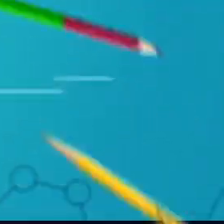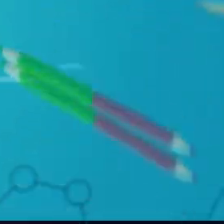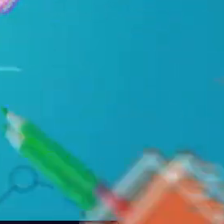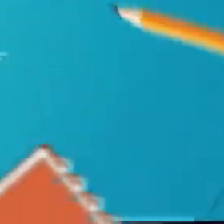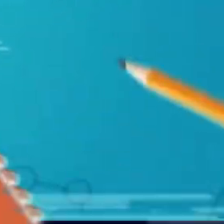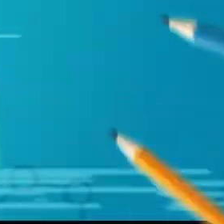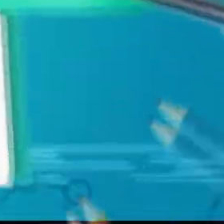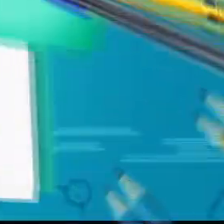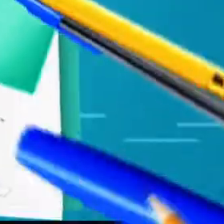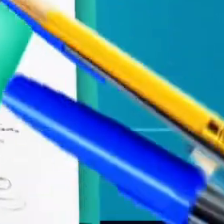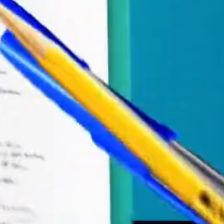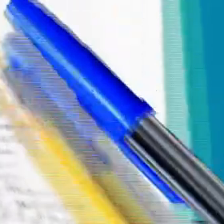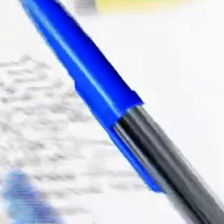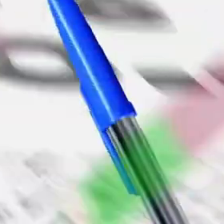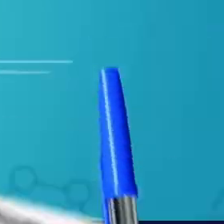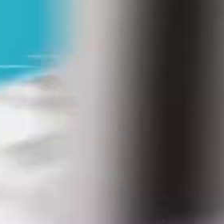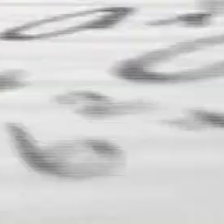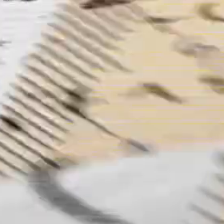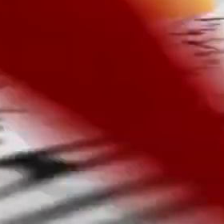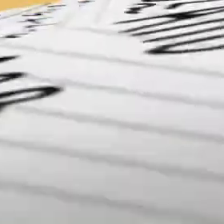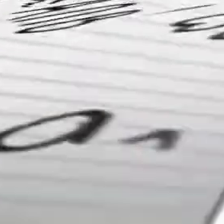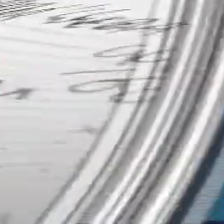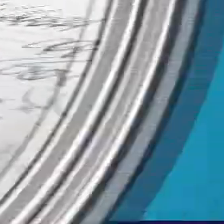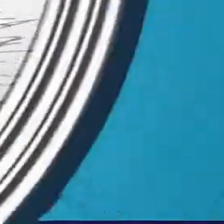Transcrição e